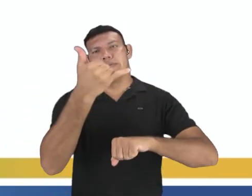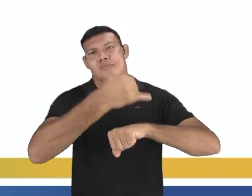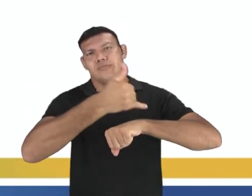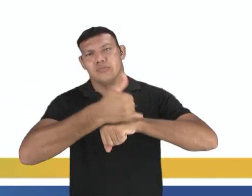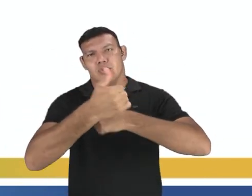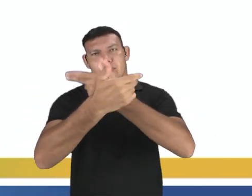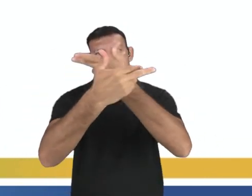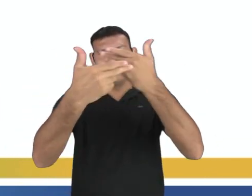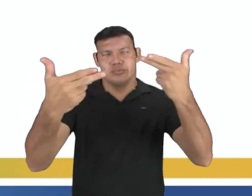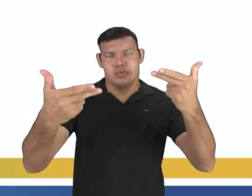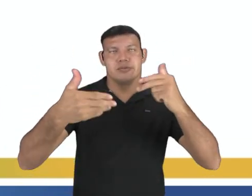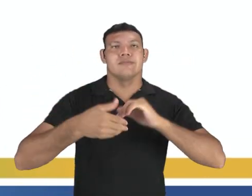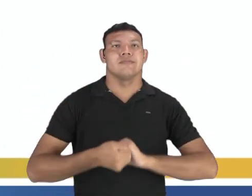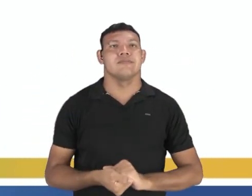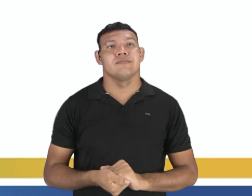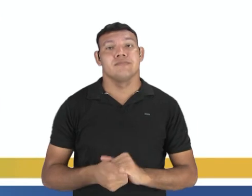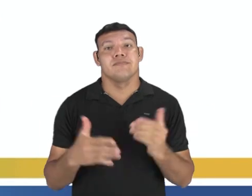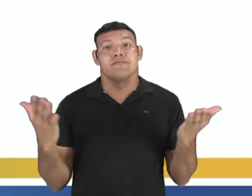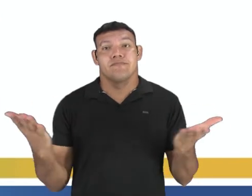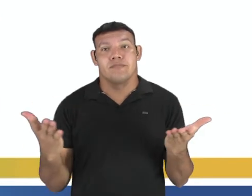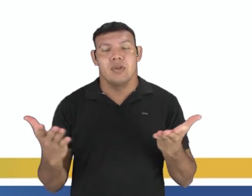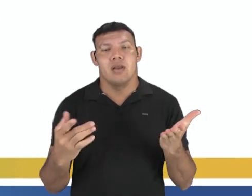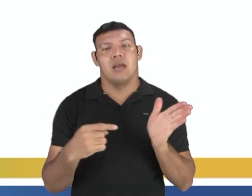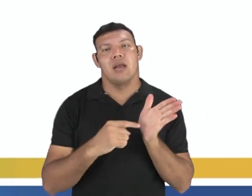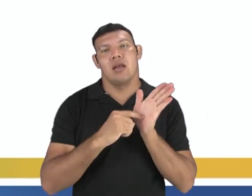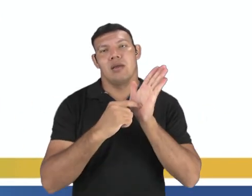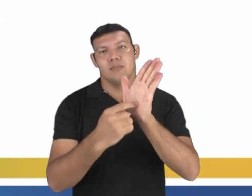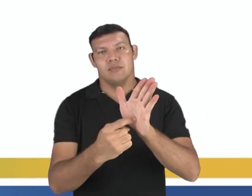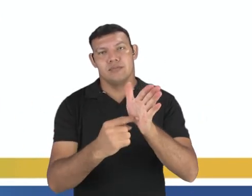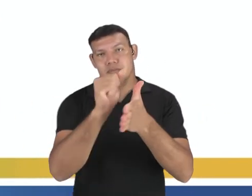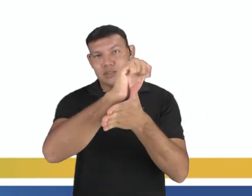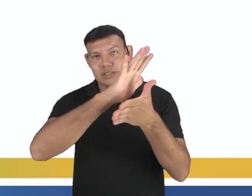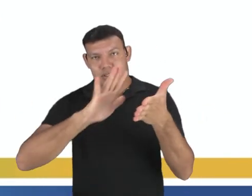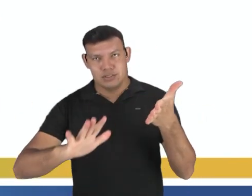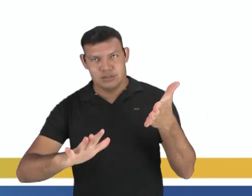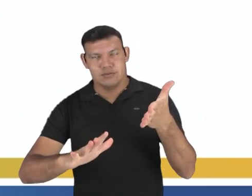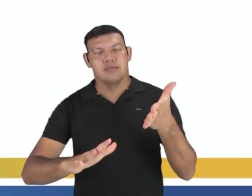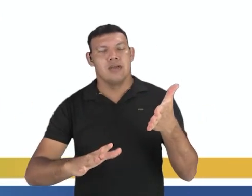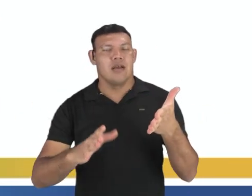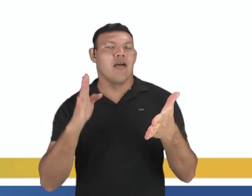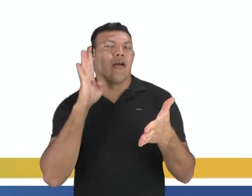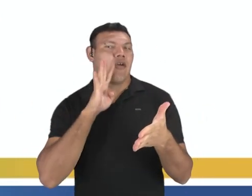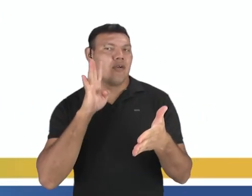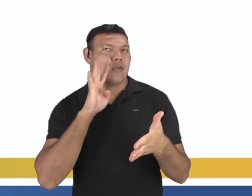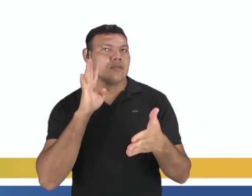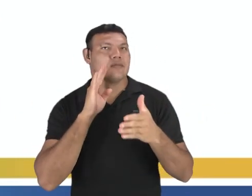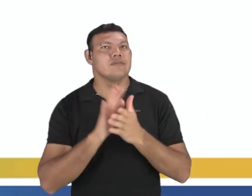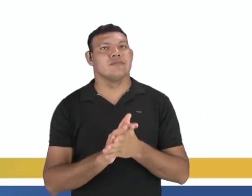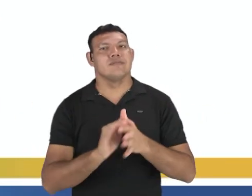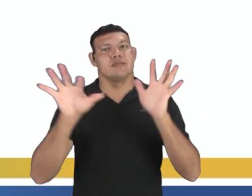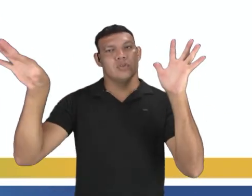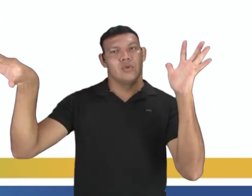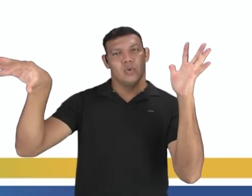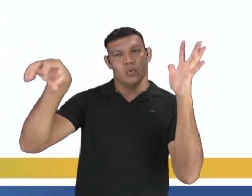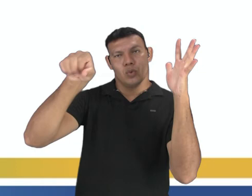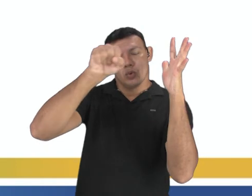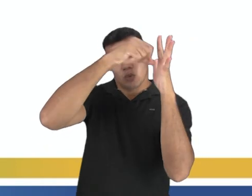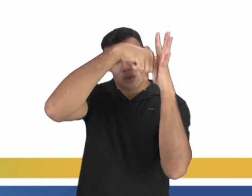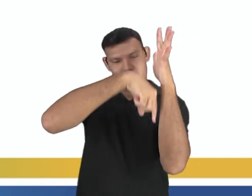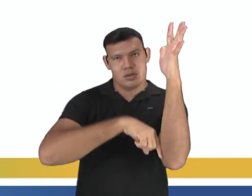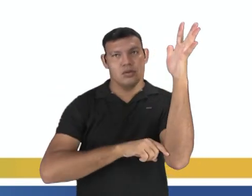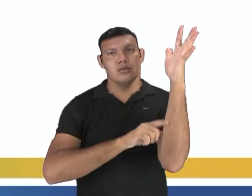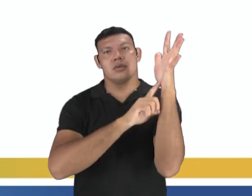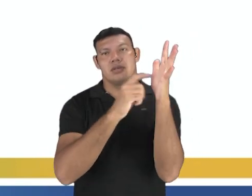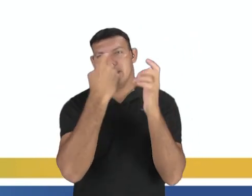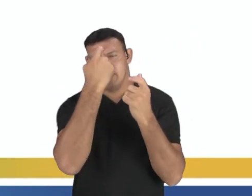elas oxidam o enxofre para o seu metabolismo. Bom, no nosso exercitando nós temos uma questão muito legal. A fotossíntese ela